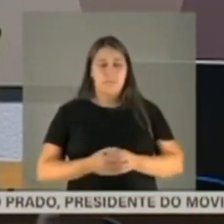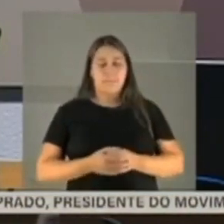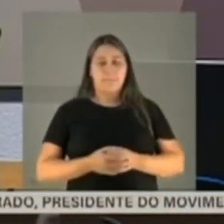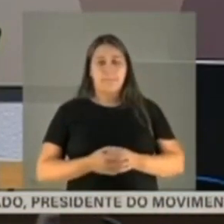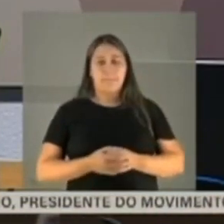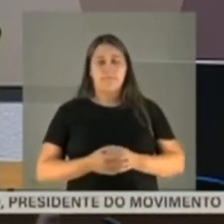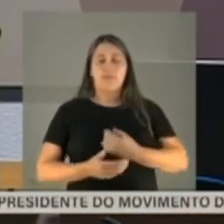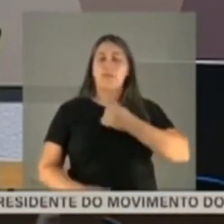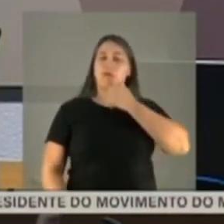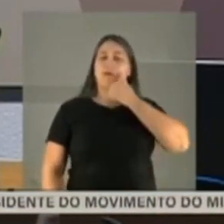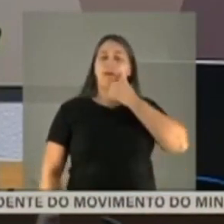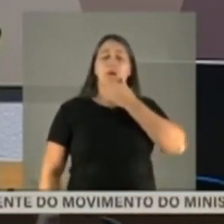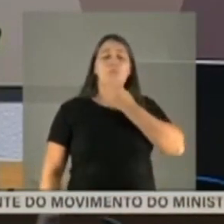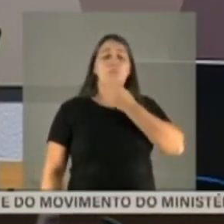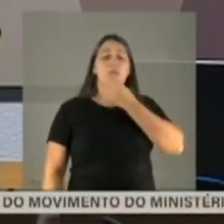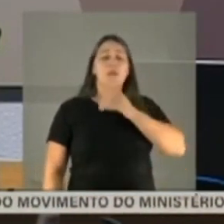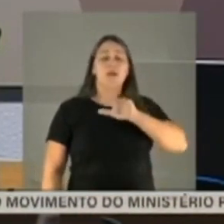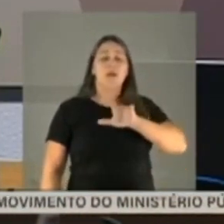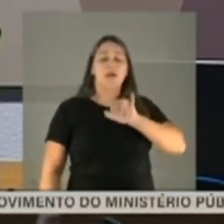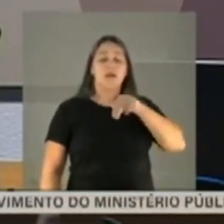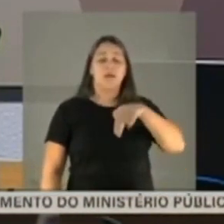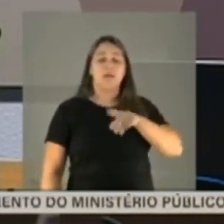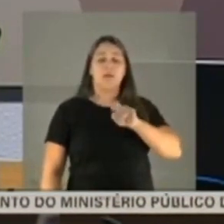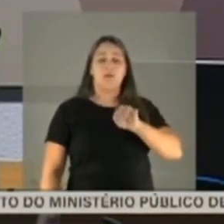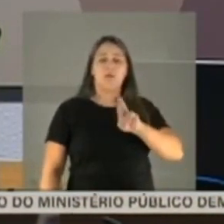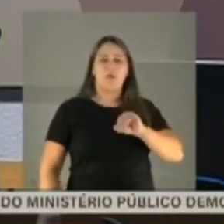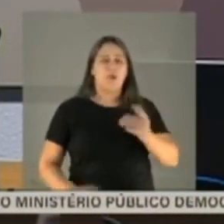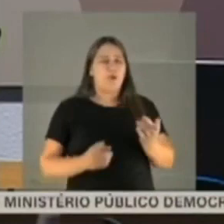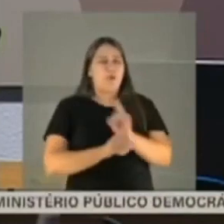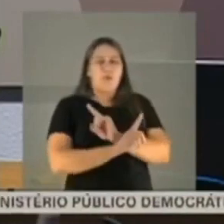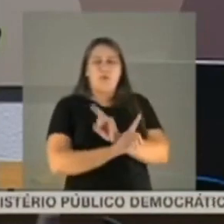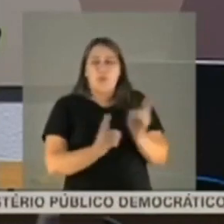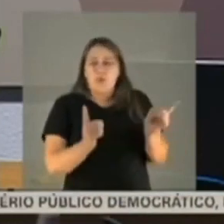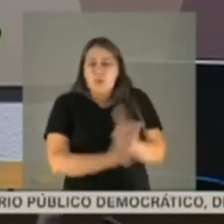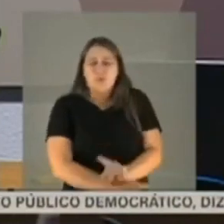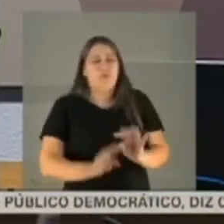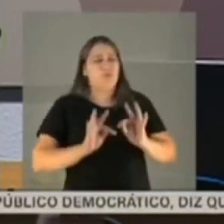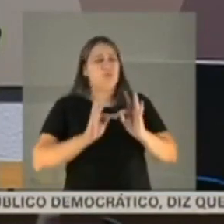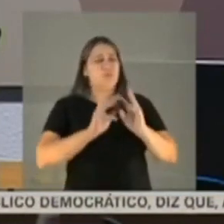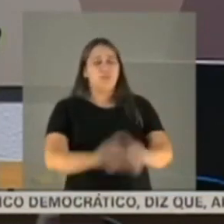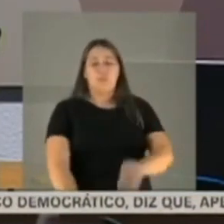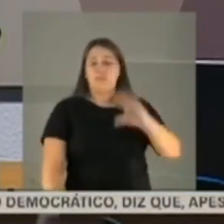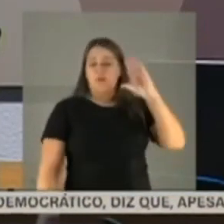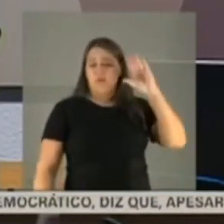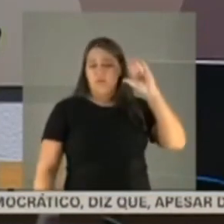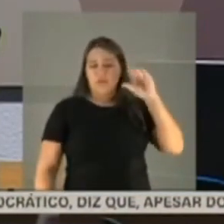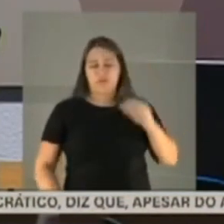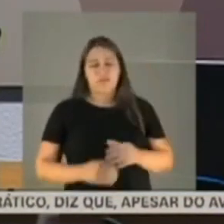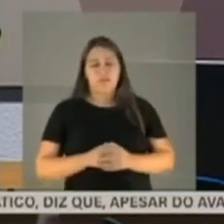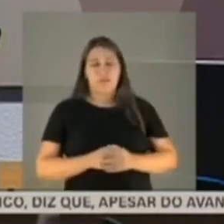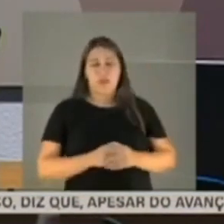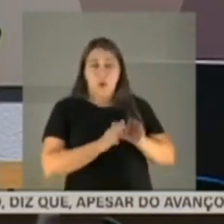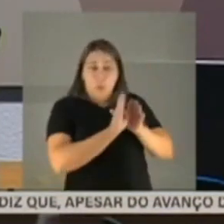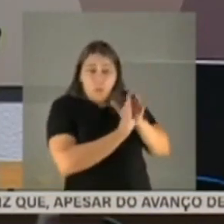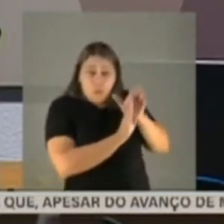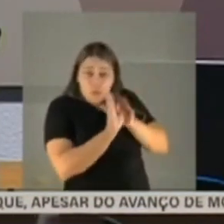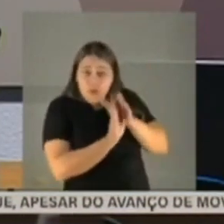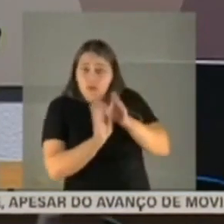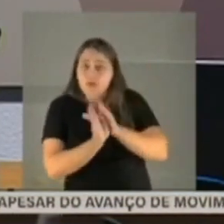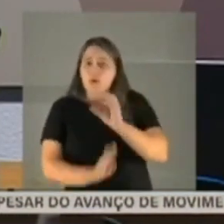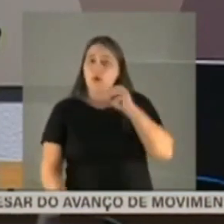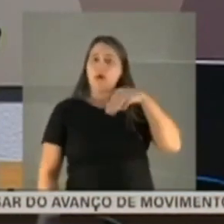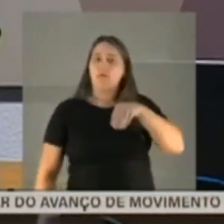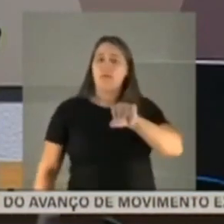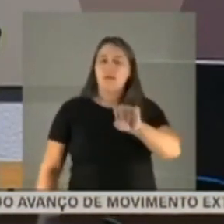da doutora Lindora Araújo contraria totalmente a ciência, contraria as recomendações da Organização Mundial